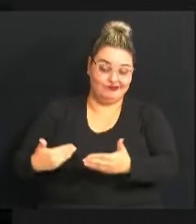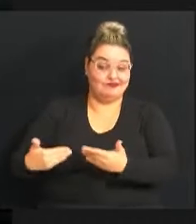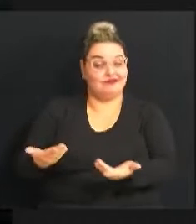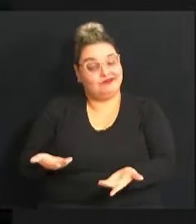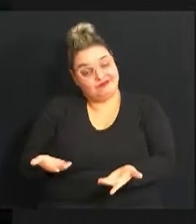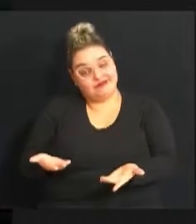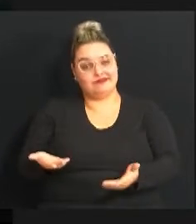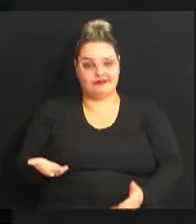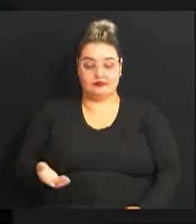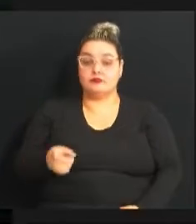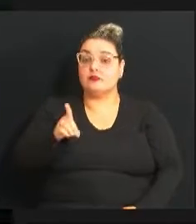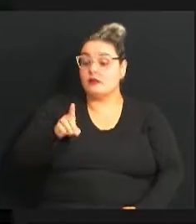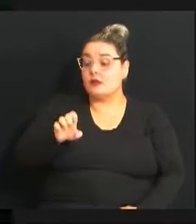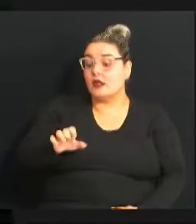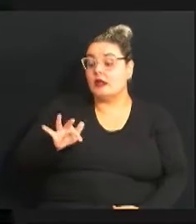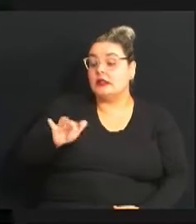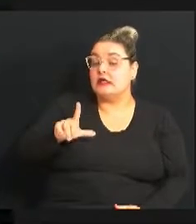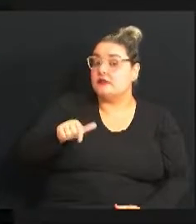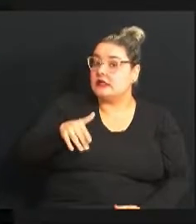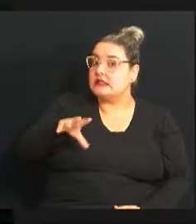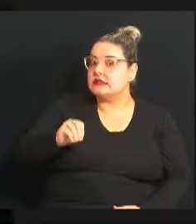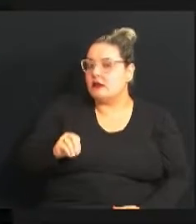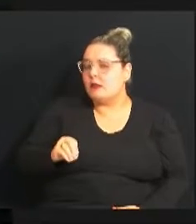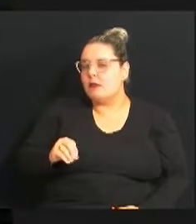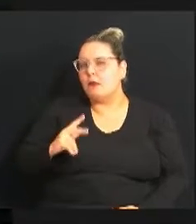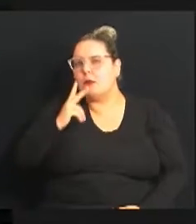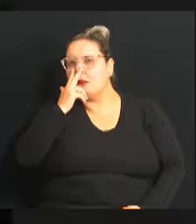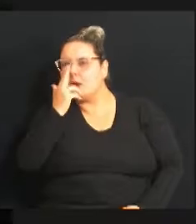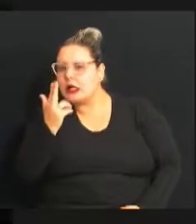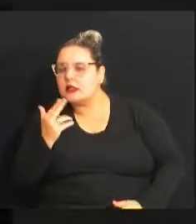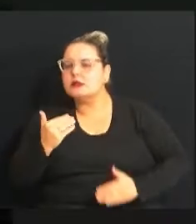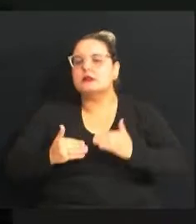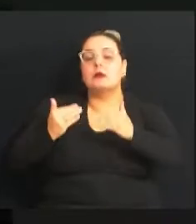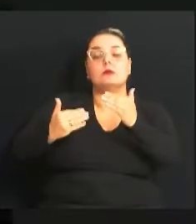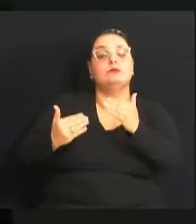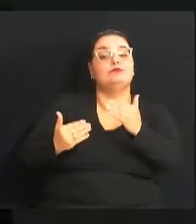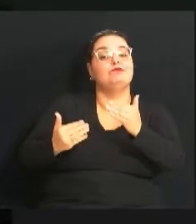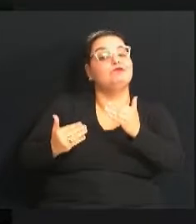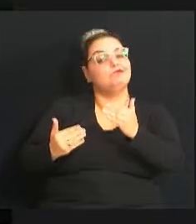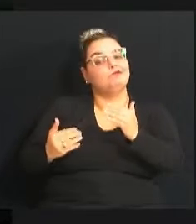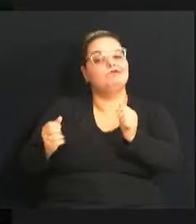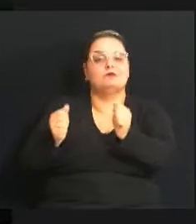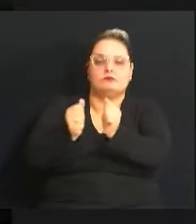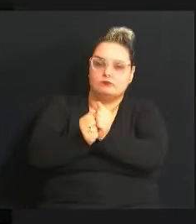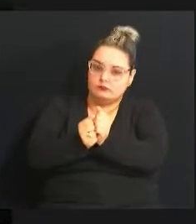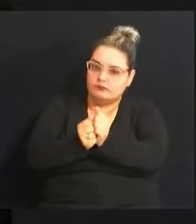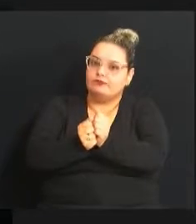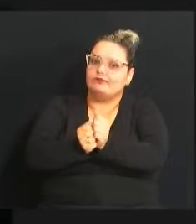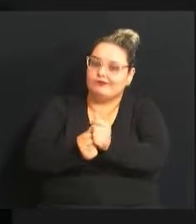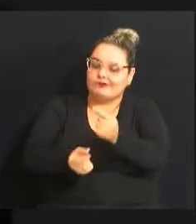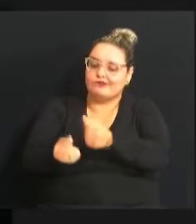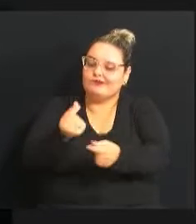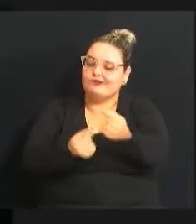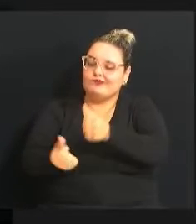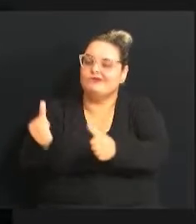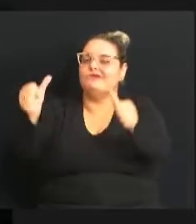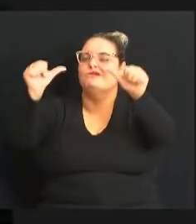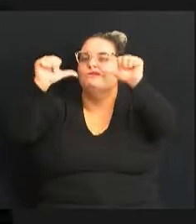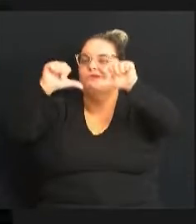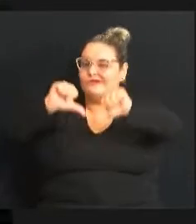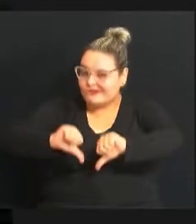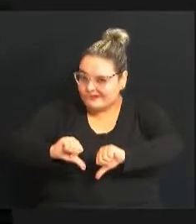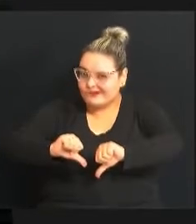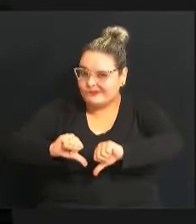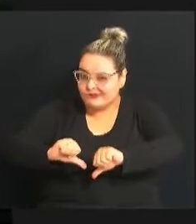a deflação, apesar de parecer um processo positivo, ela geralmente está associada a crises econômicas severas.